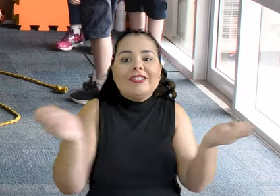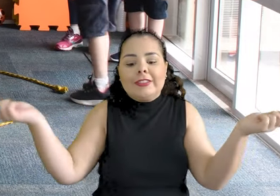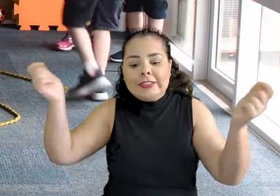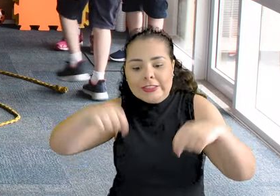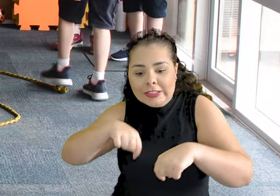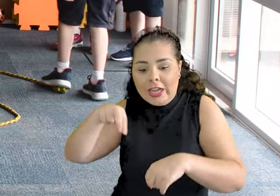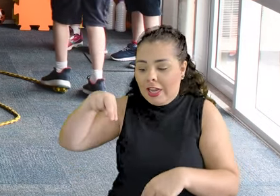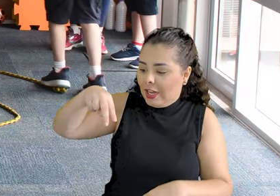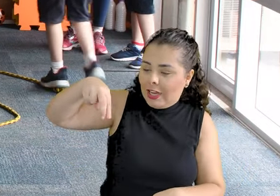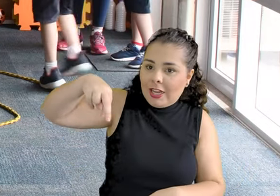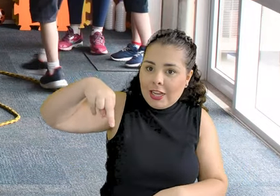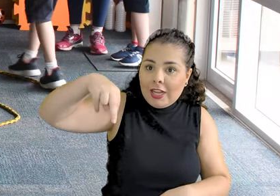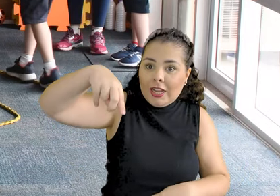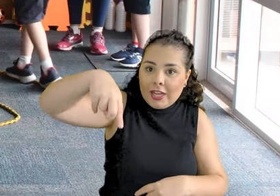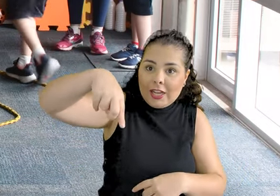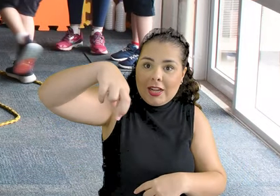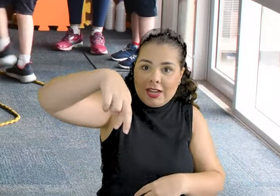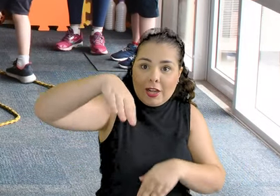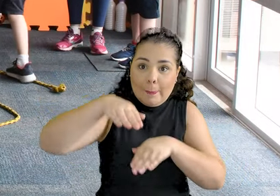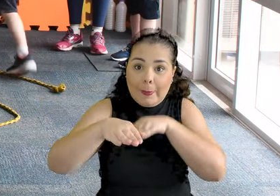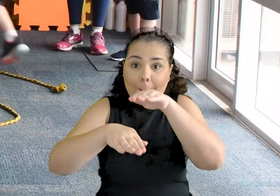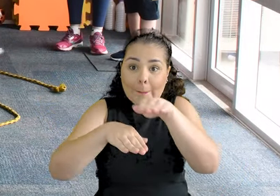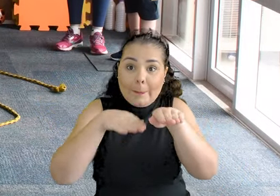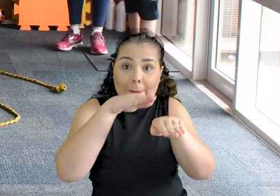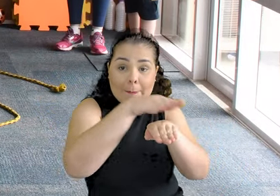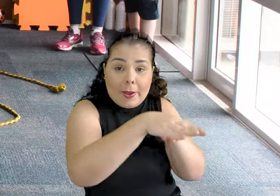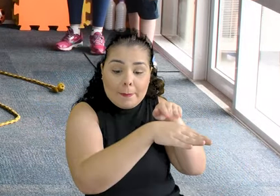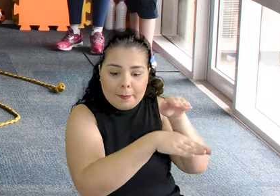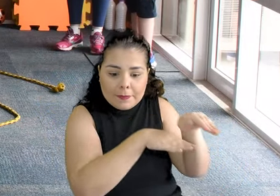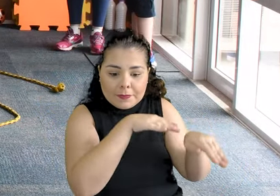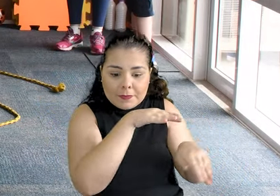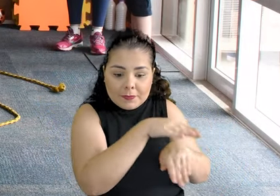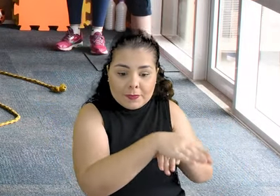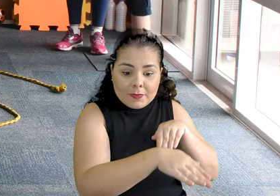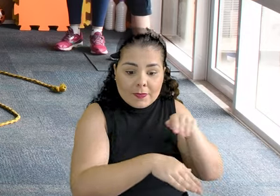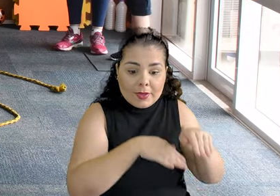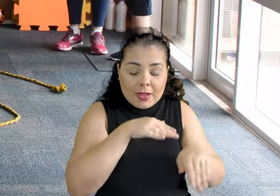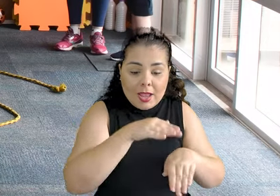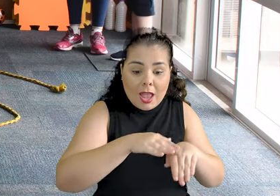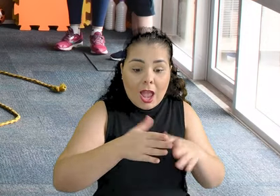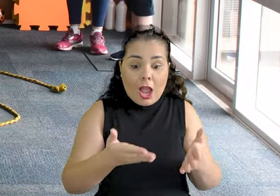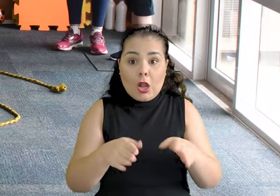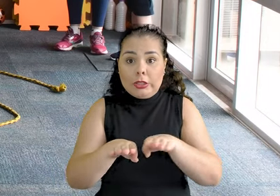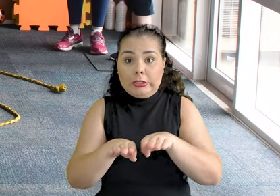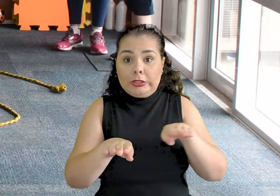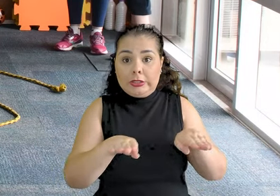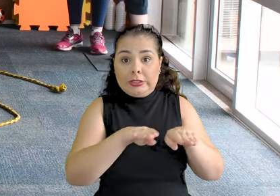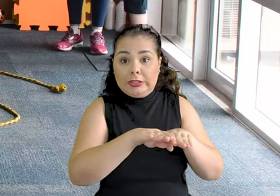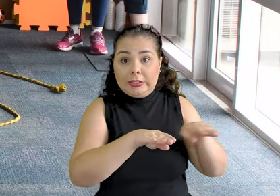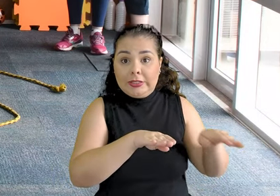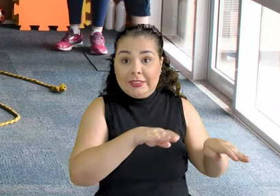Pode ir caminhando um pé do lado do outro. De lado agora.